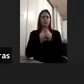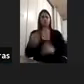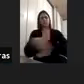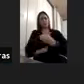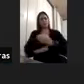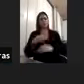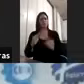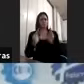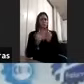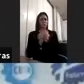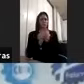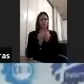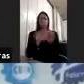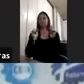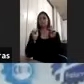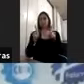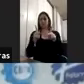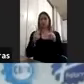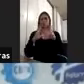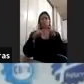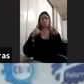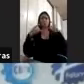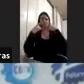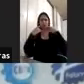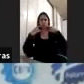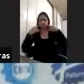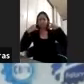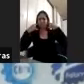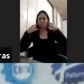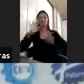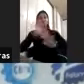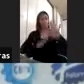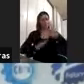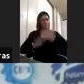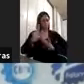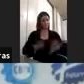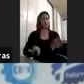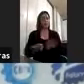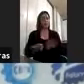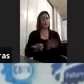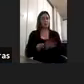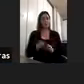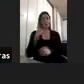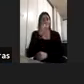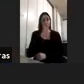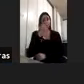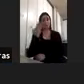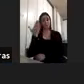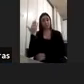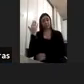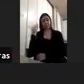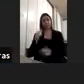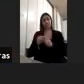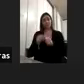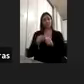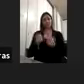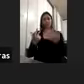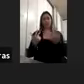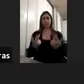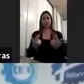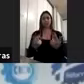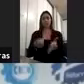todo mundo com as suas máscaras. Com esse dia. Né? Como no domingo passado estávamos lá, distanciamento social, tudo dentro. Tanto